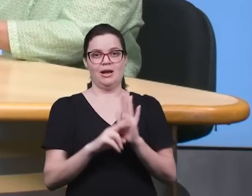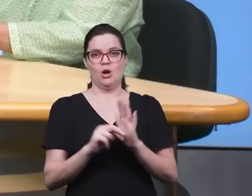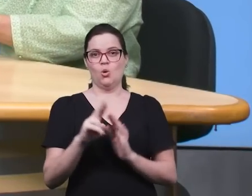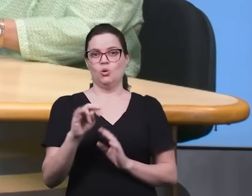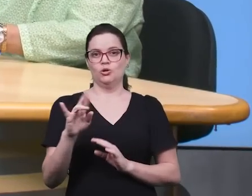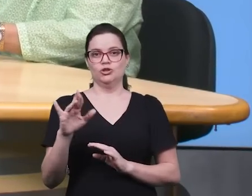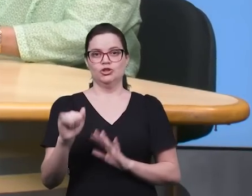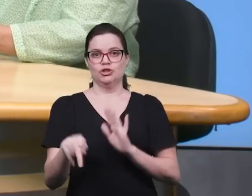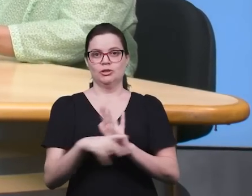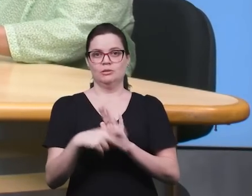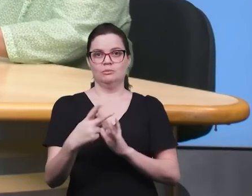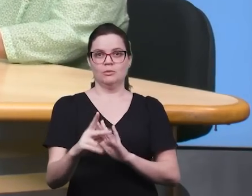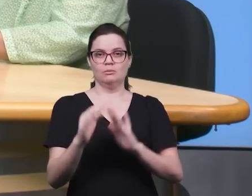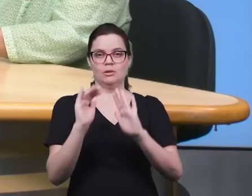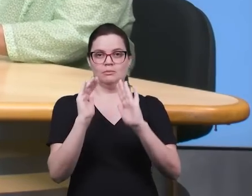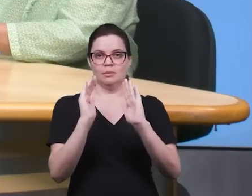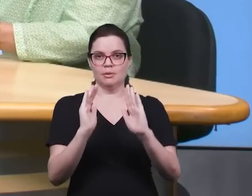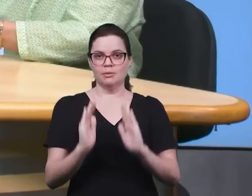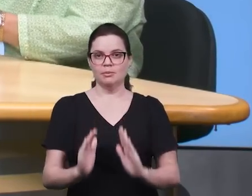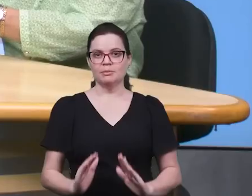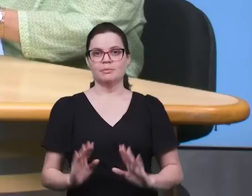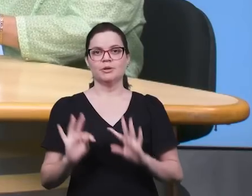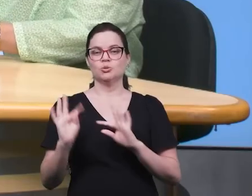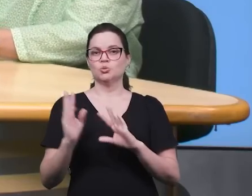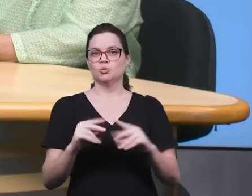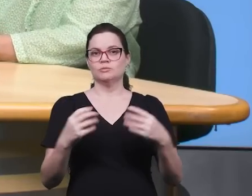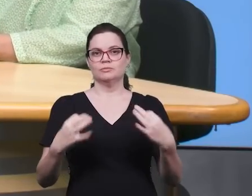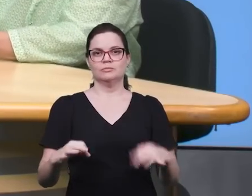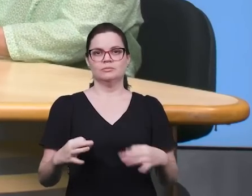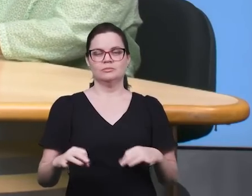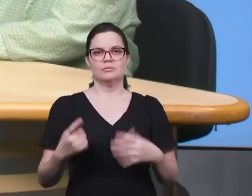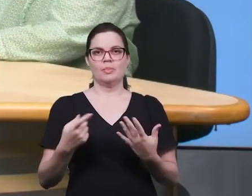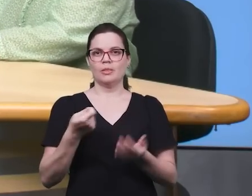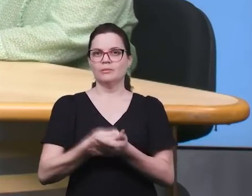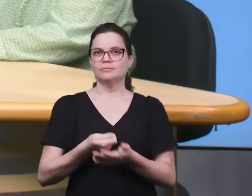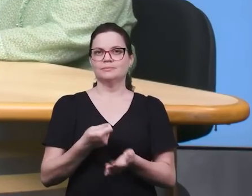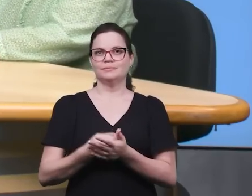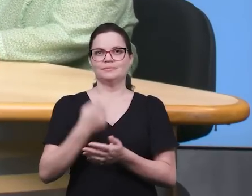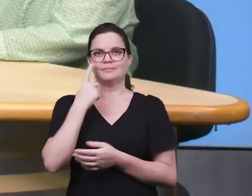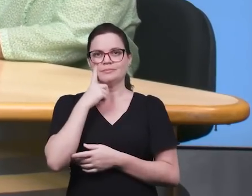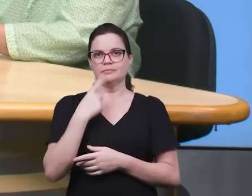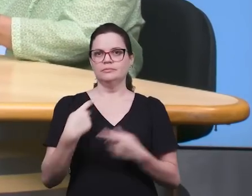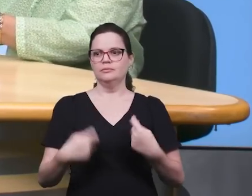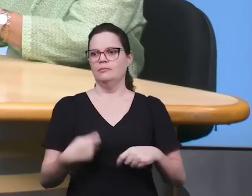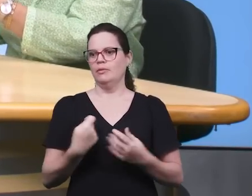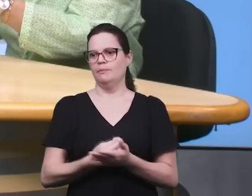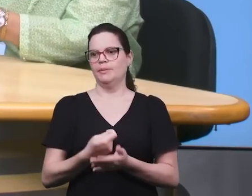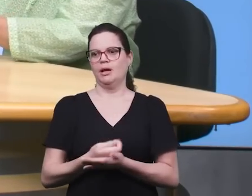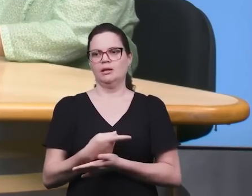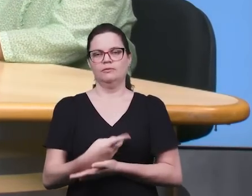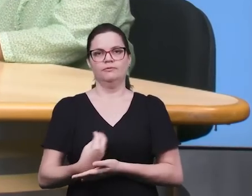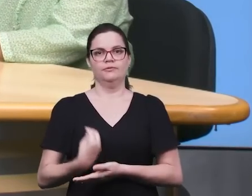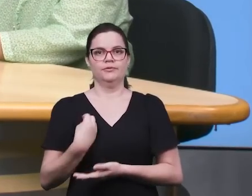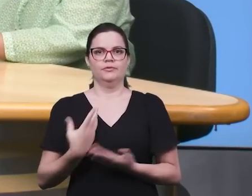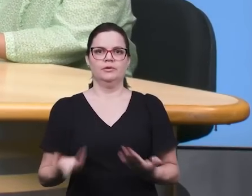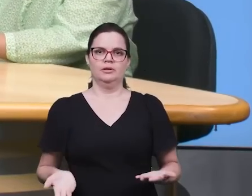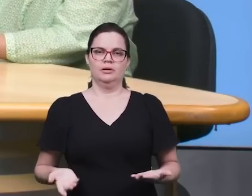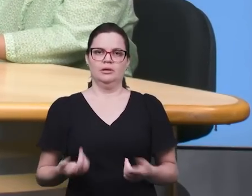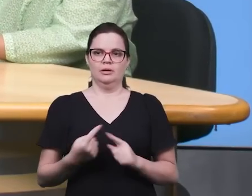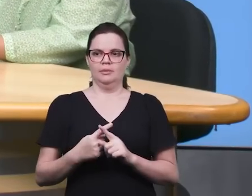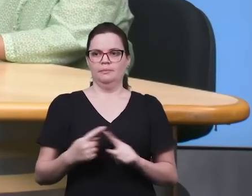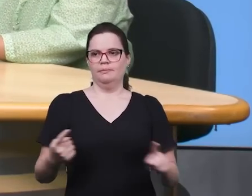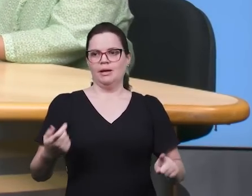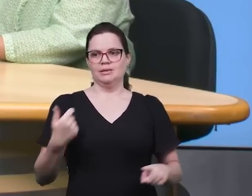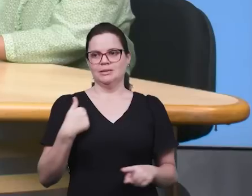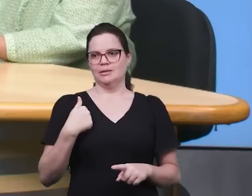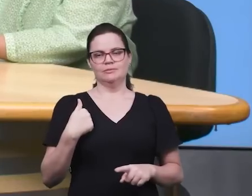que segue aquelas regras, aquela linha direitinha, ele vai pensar assim, não, eu sou obrigado a ficar quando a